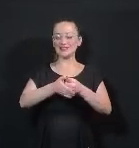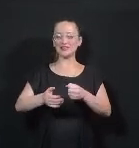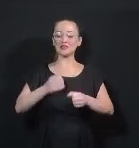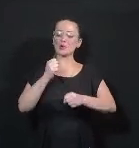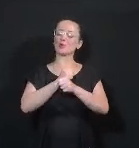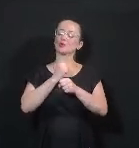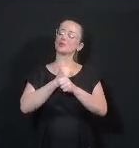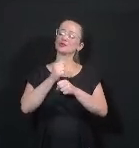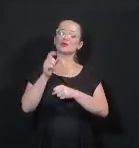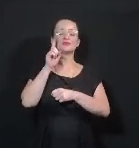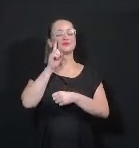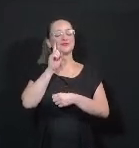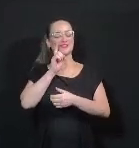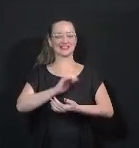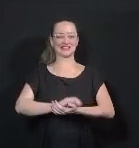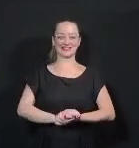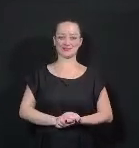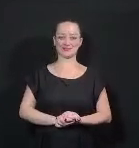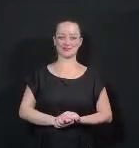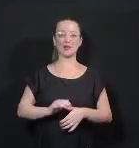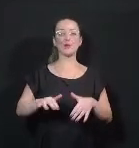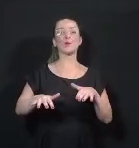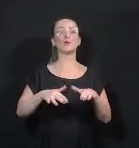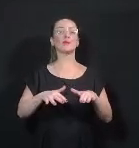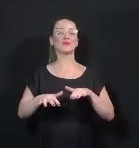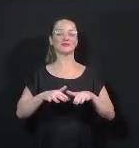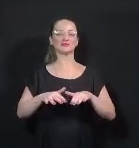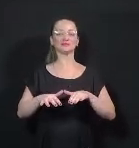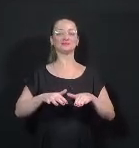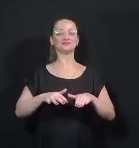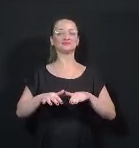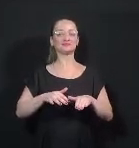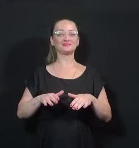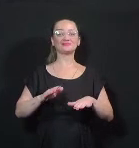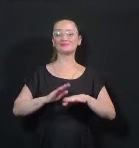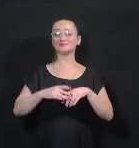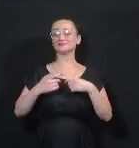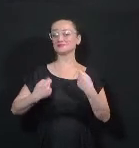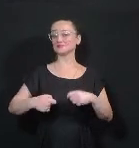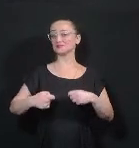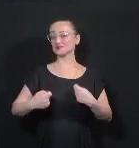todos os dias. Os movimentos que demandam